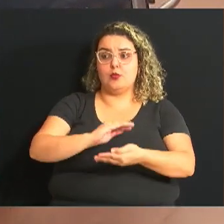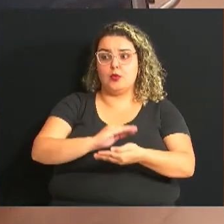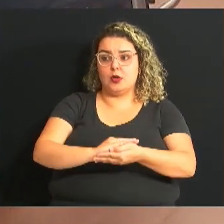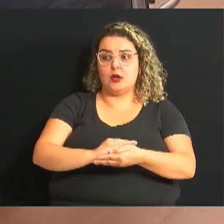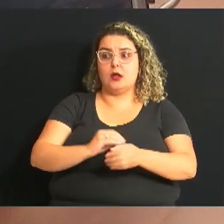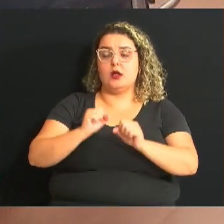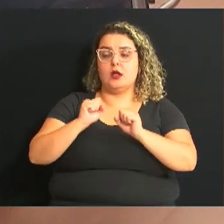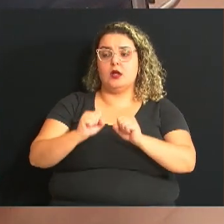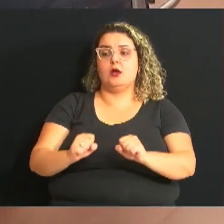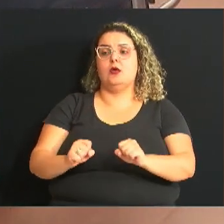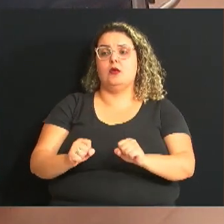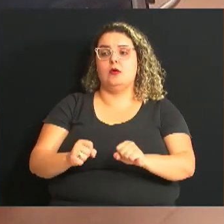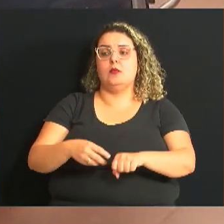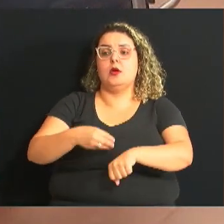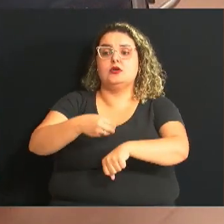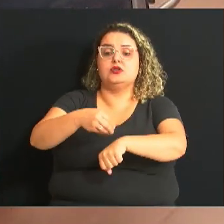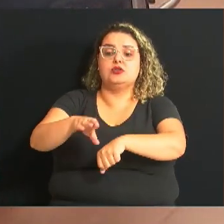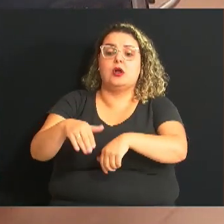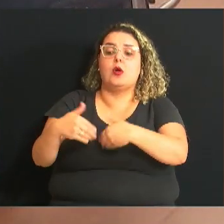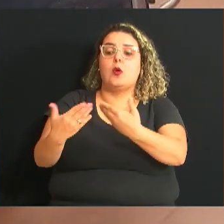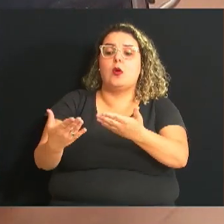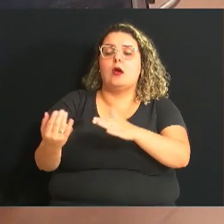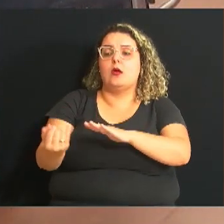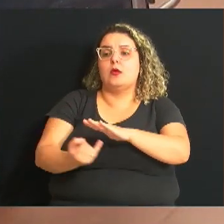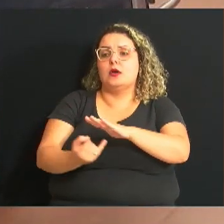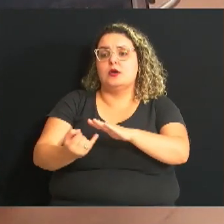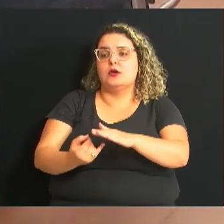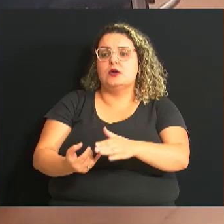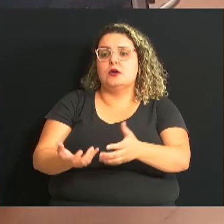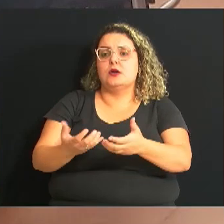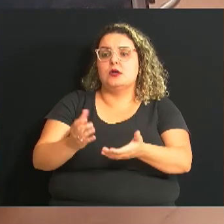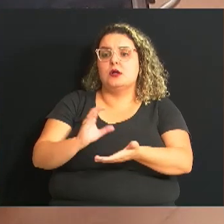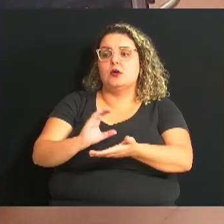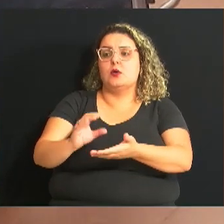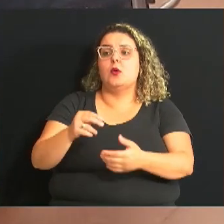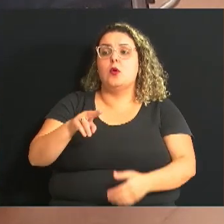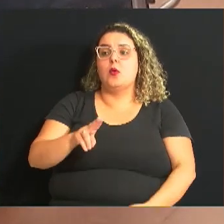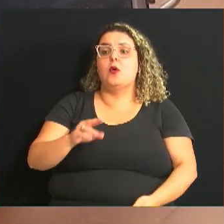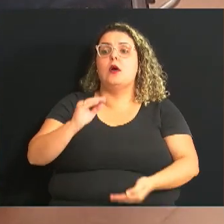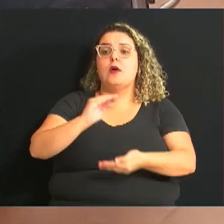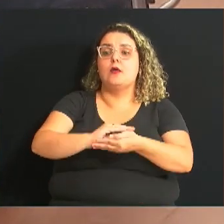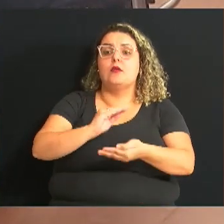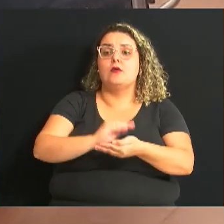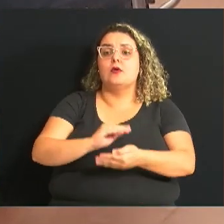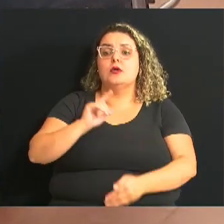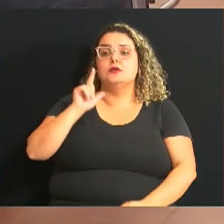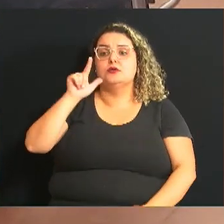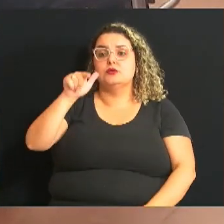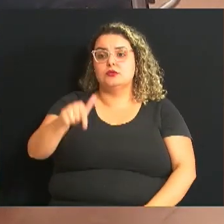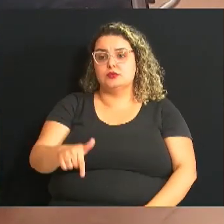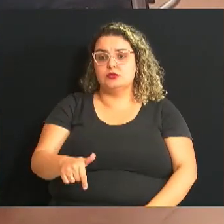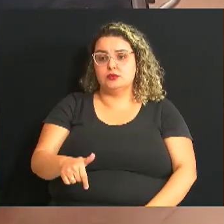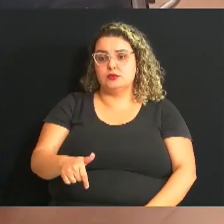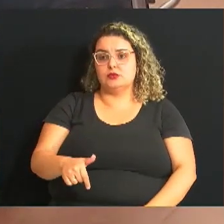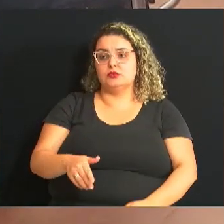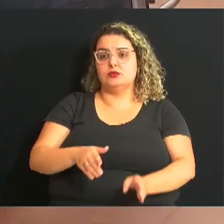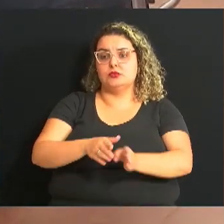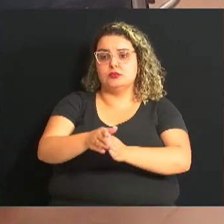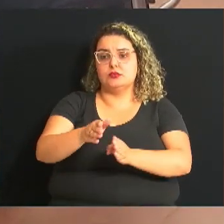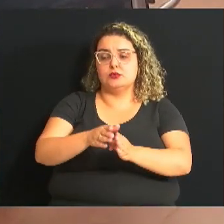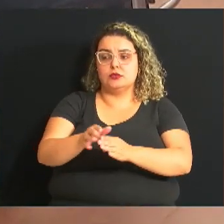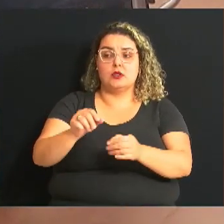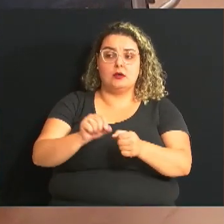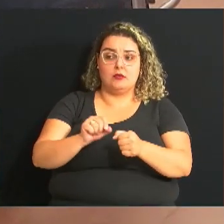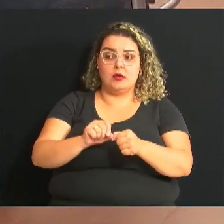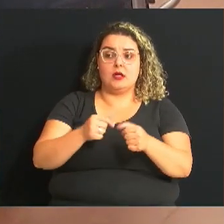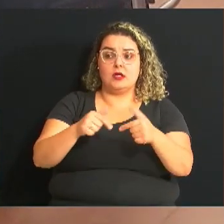indicar para qual entidade ela quer destinar, ou é o fundo depois, através dos conselhos, que faz esse trabalho